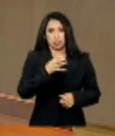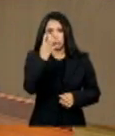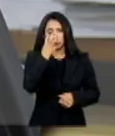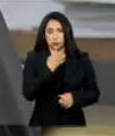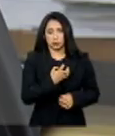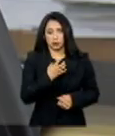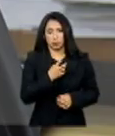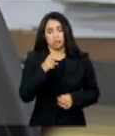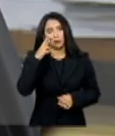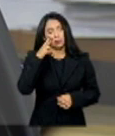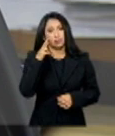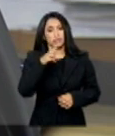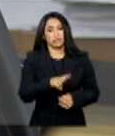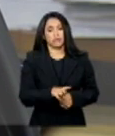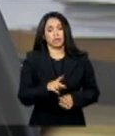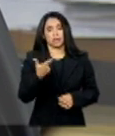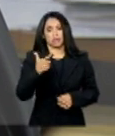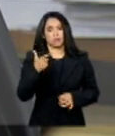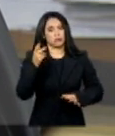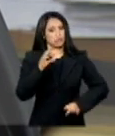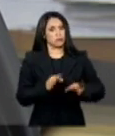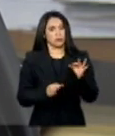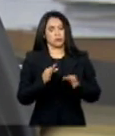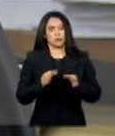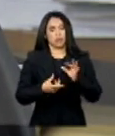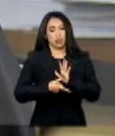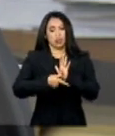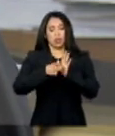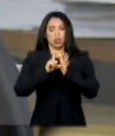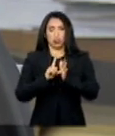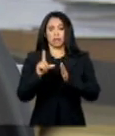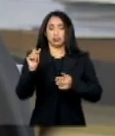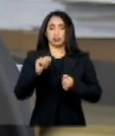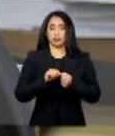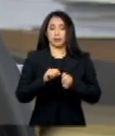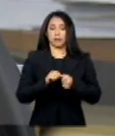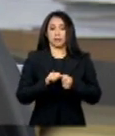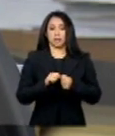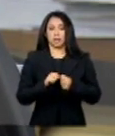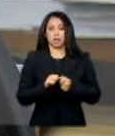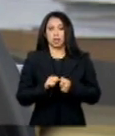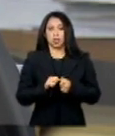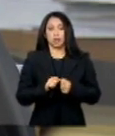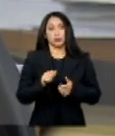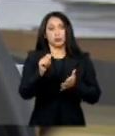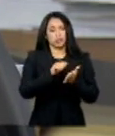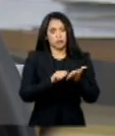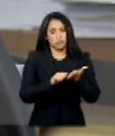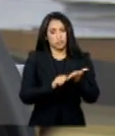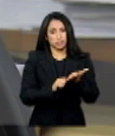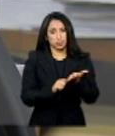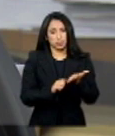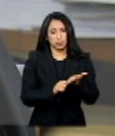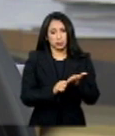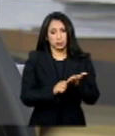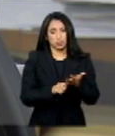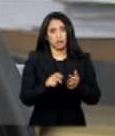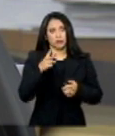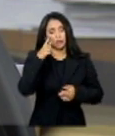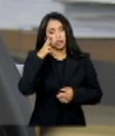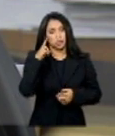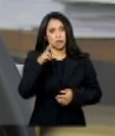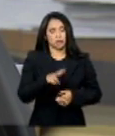e injustificável da medida anteriormente imposta de acordo com o requerente a norma desproporcional na medida em que